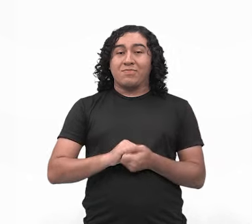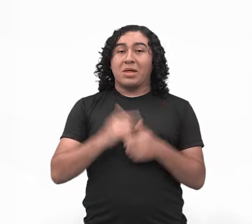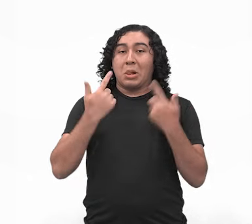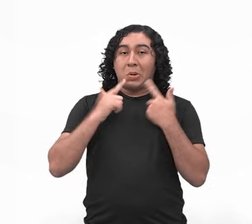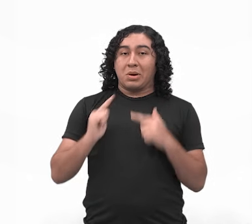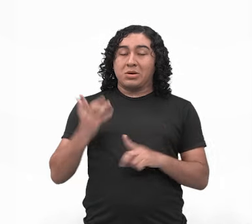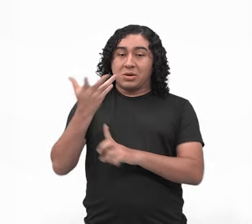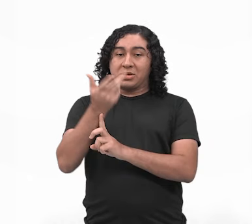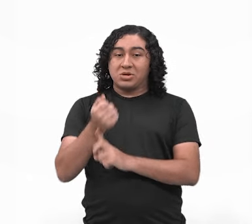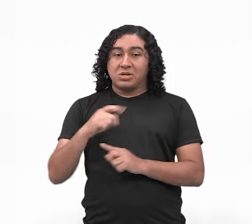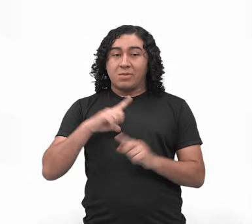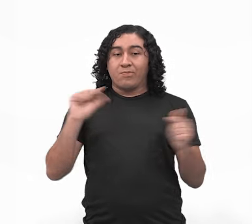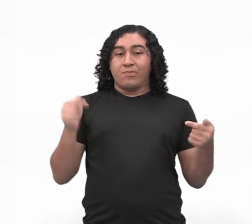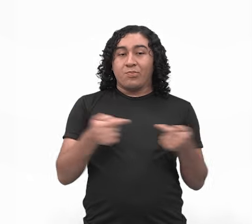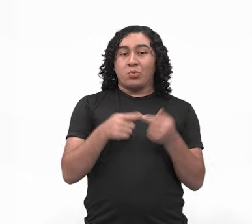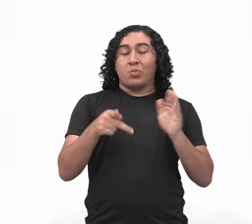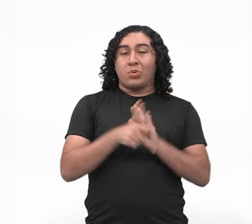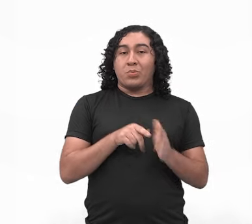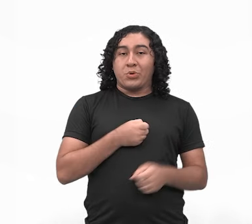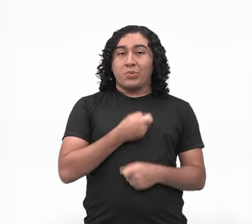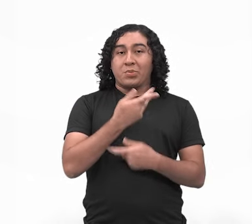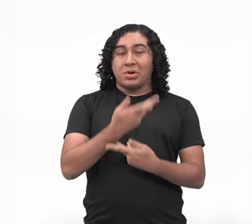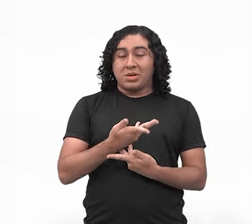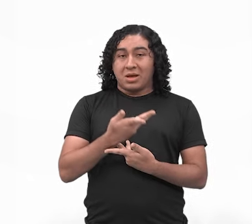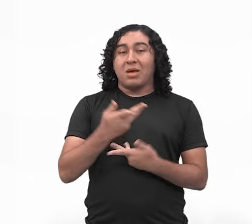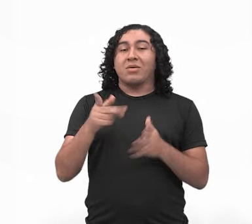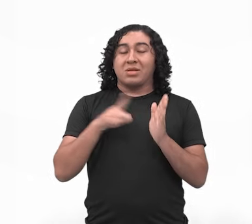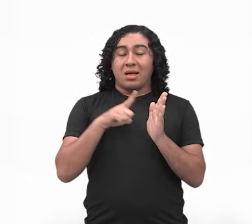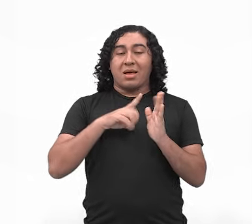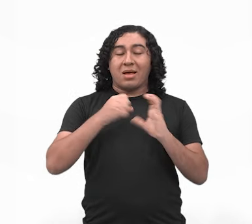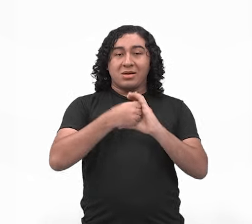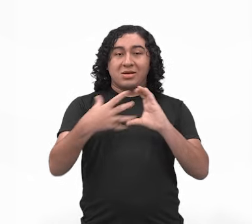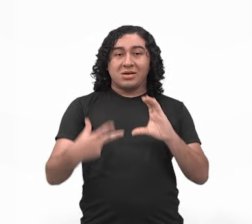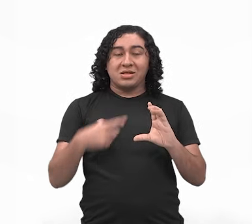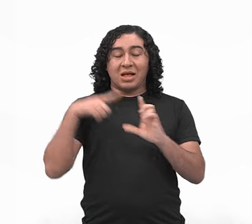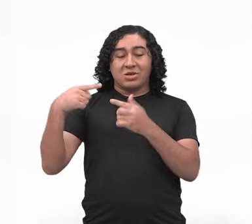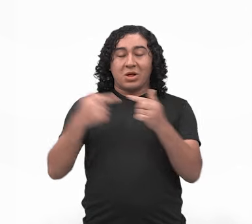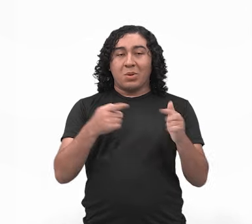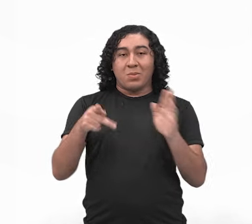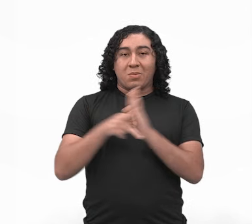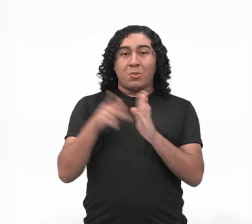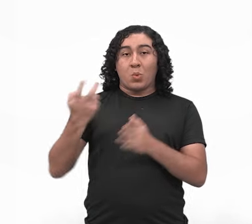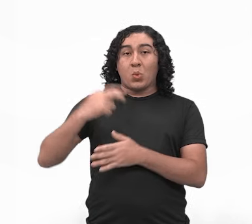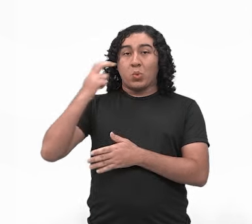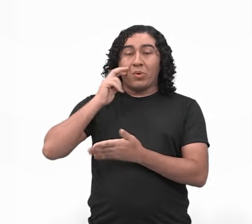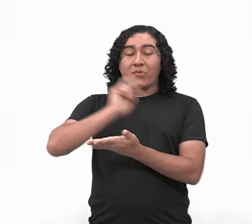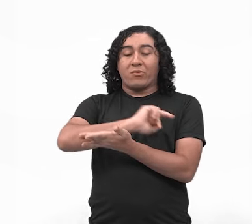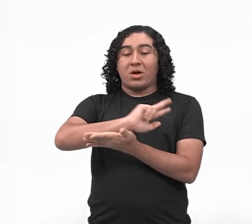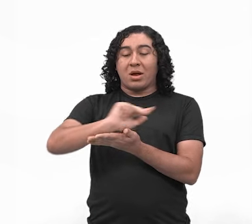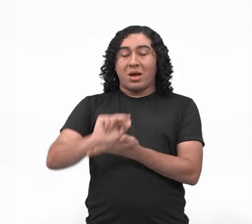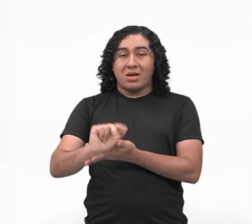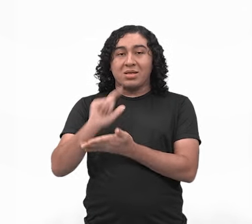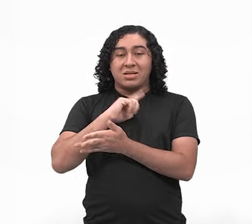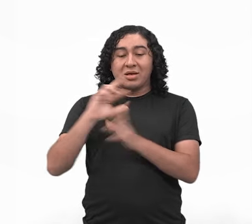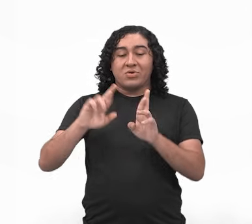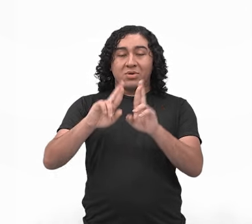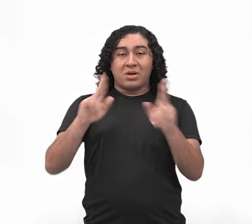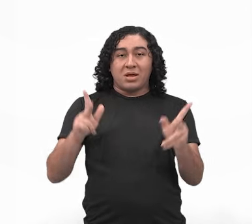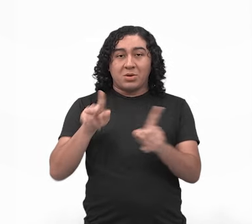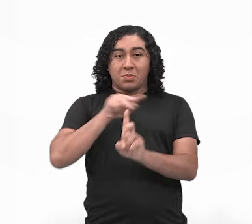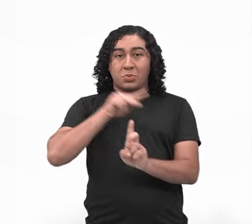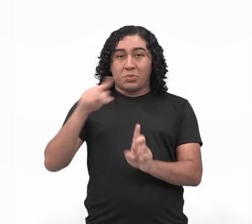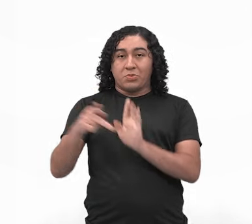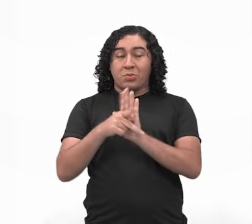artísticas envolvendo as manifestações estéticas geradas de diálogos interculturais relacionados às diferentes dimensões da